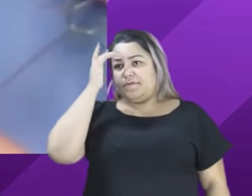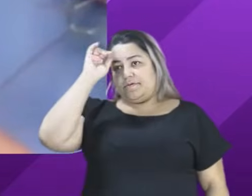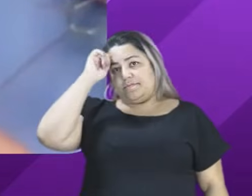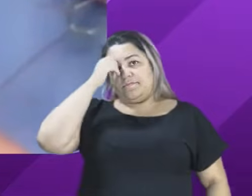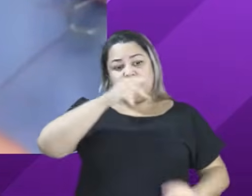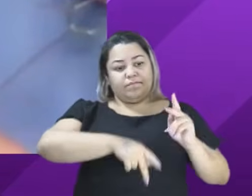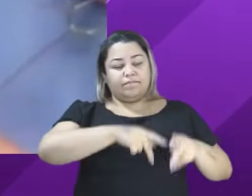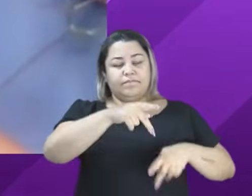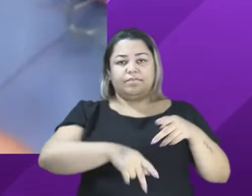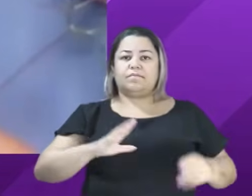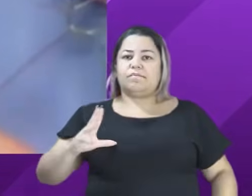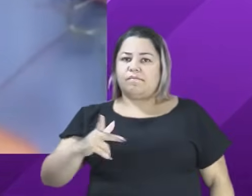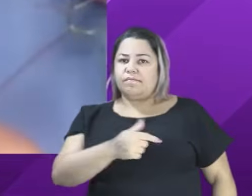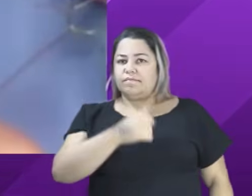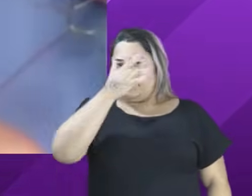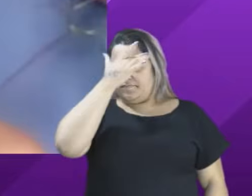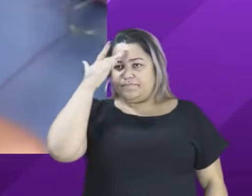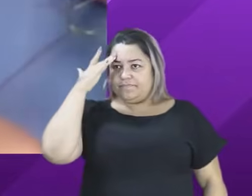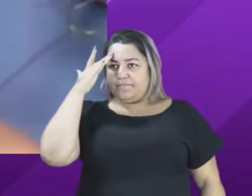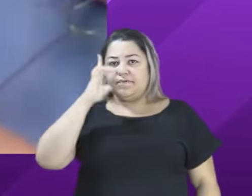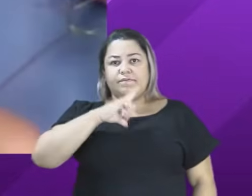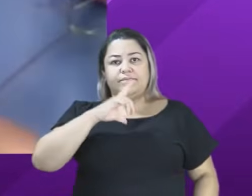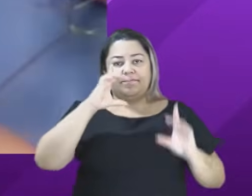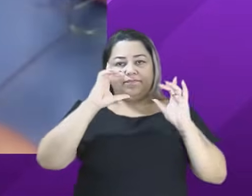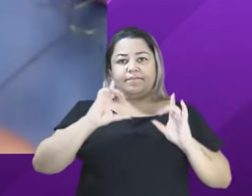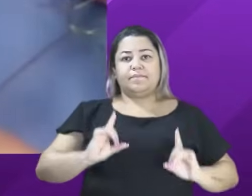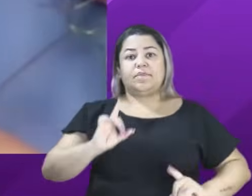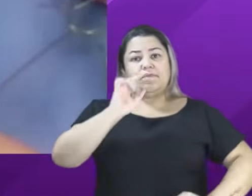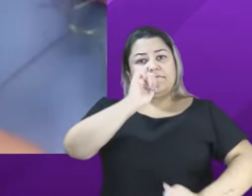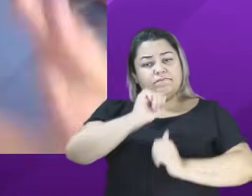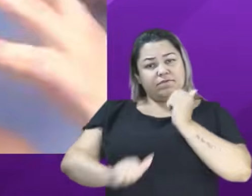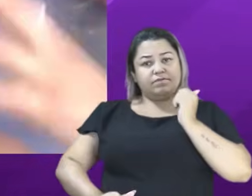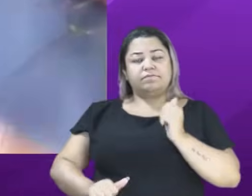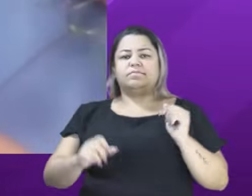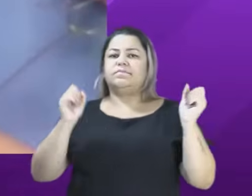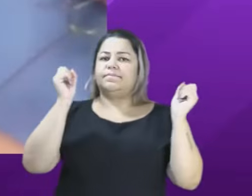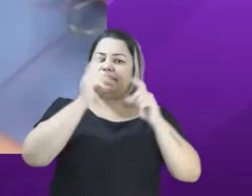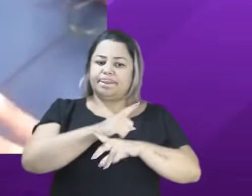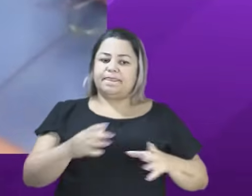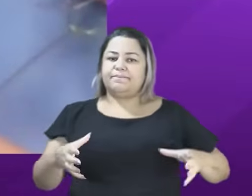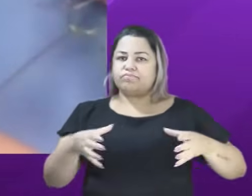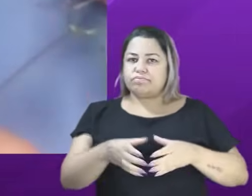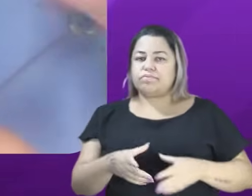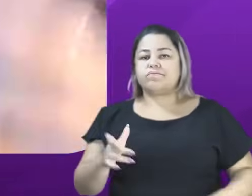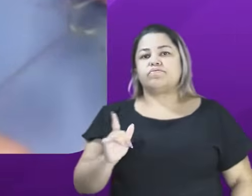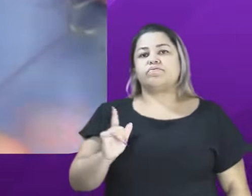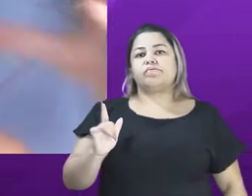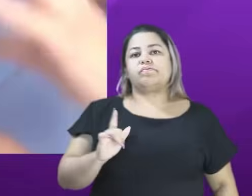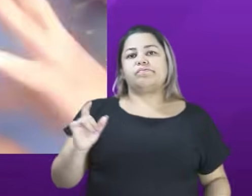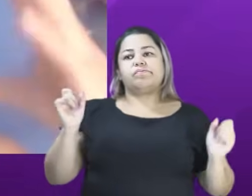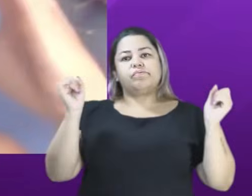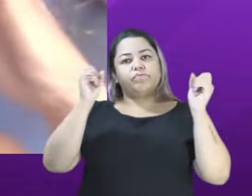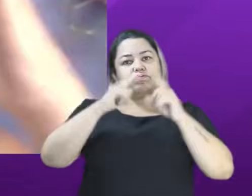população trans, pessoas com deficiência. Então, é um esporte que, além da dificuldade coletiva, ainda há uma